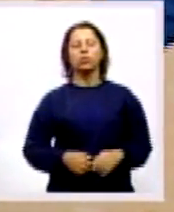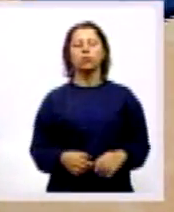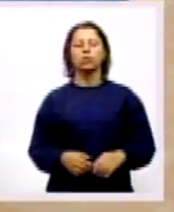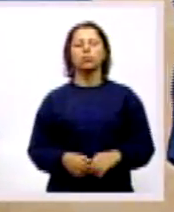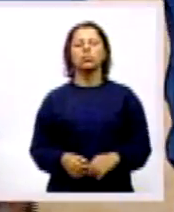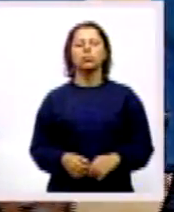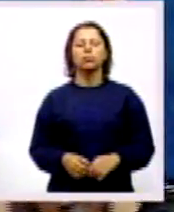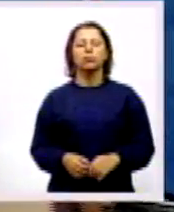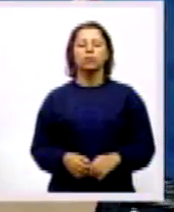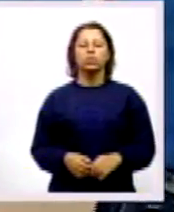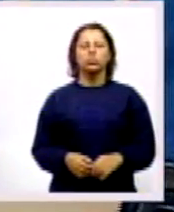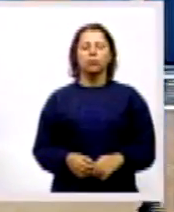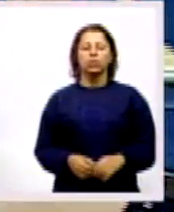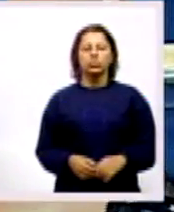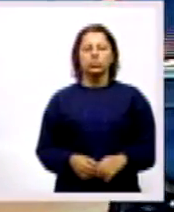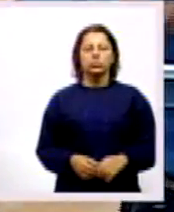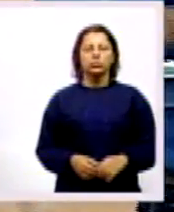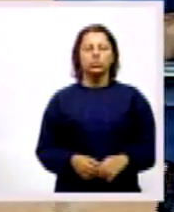Está aqui.